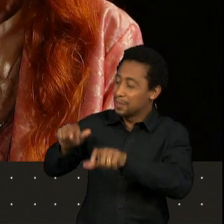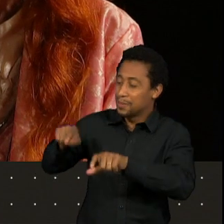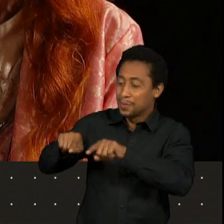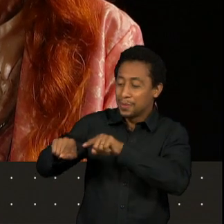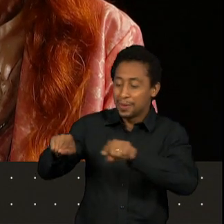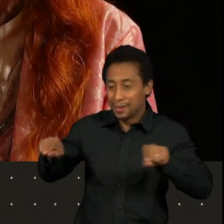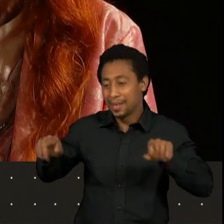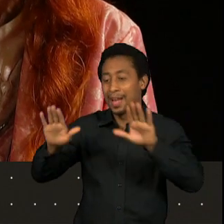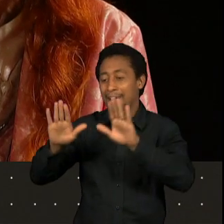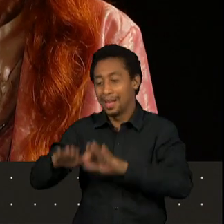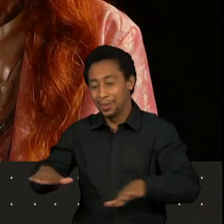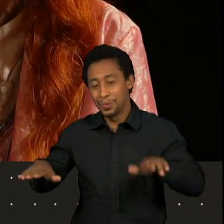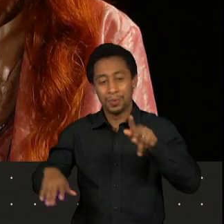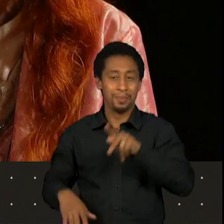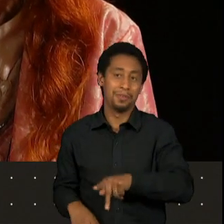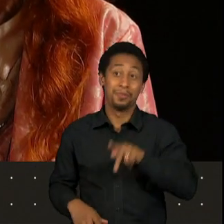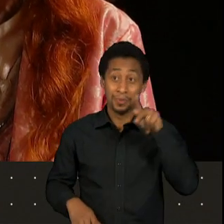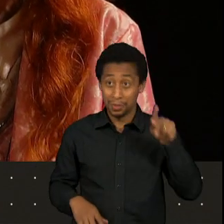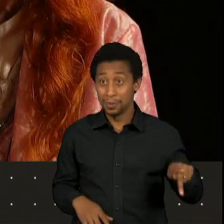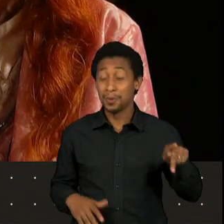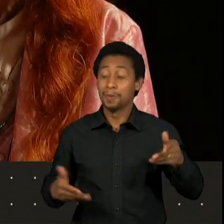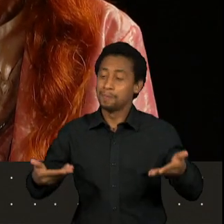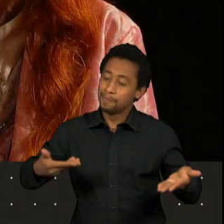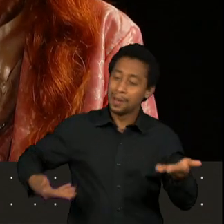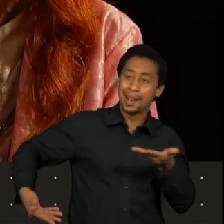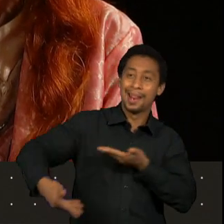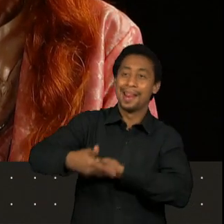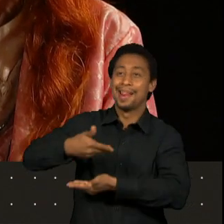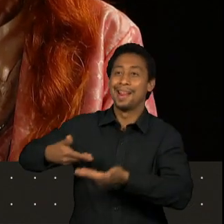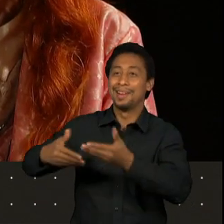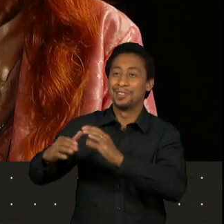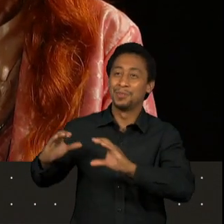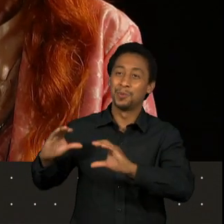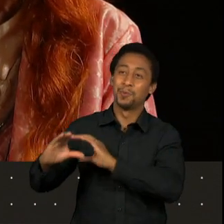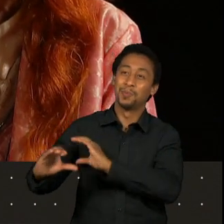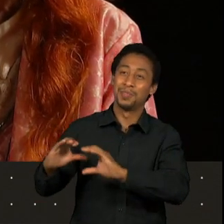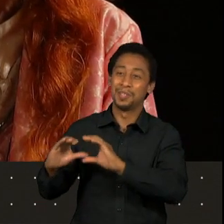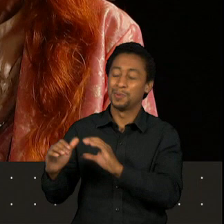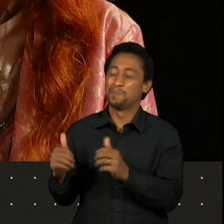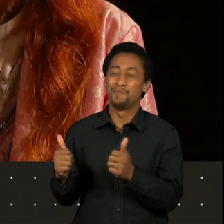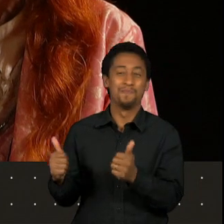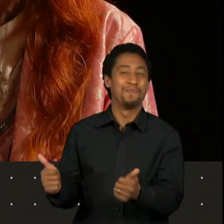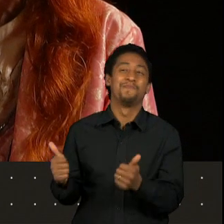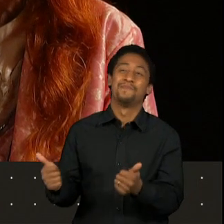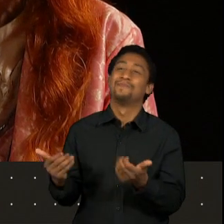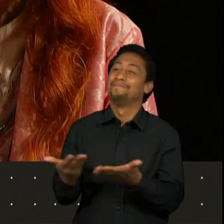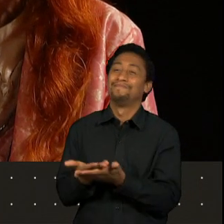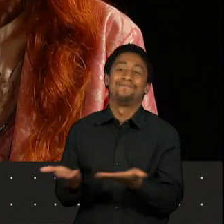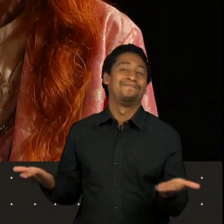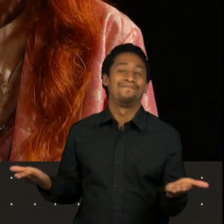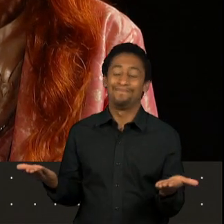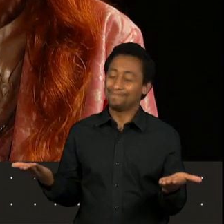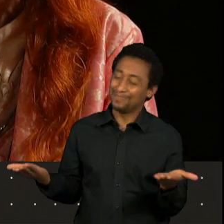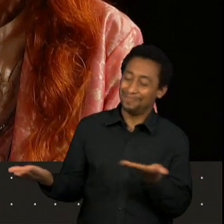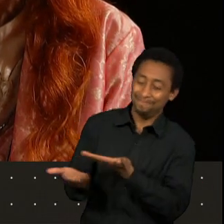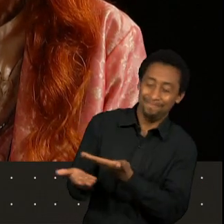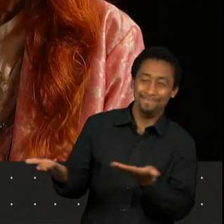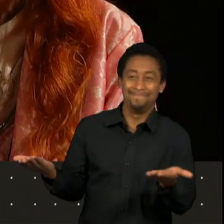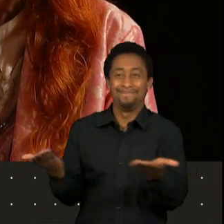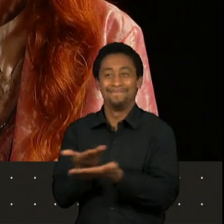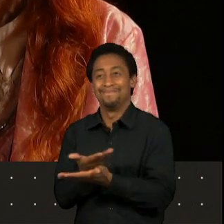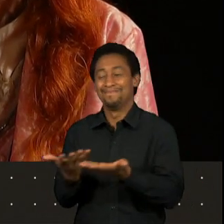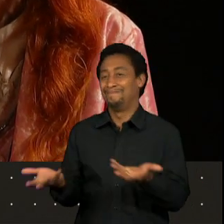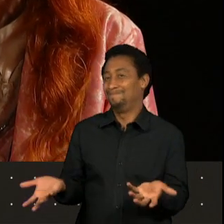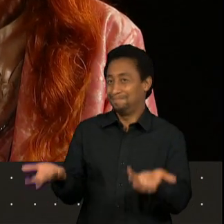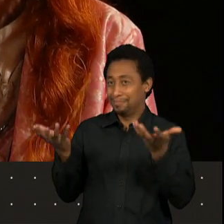e professores se comunicavam, era um intercâmbio muito rico, e